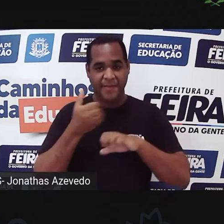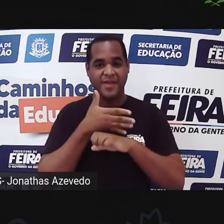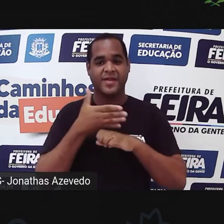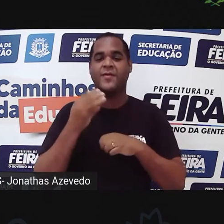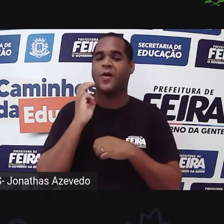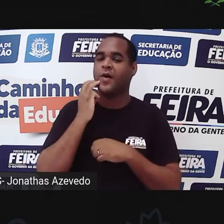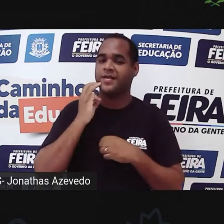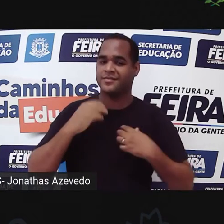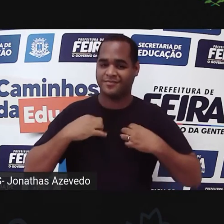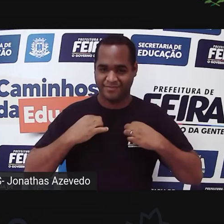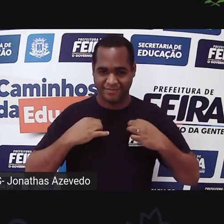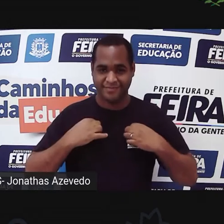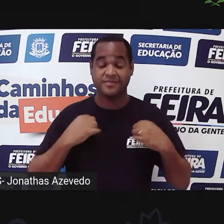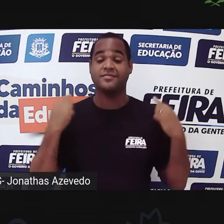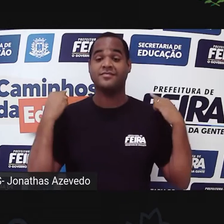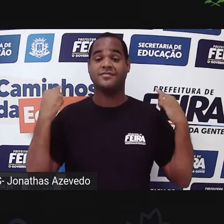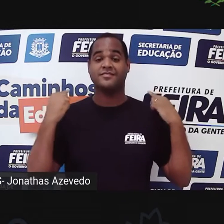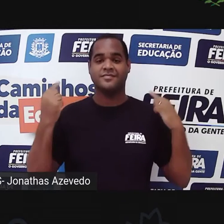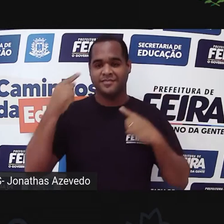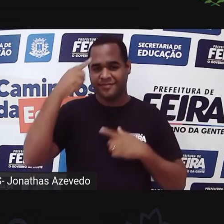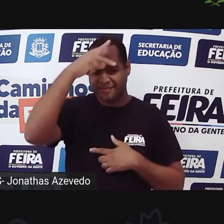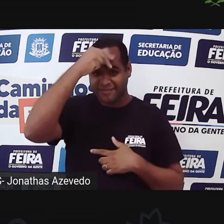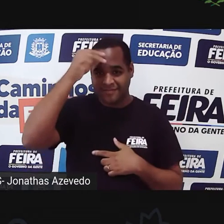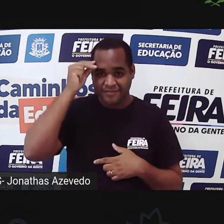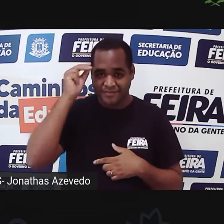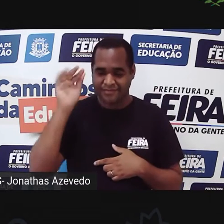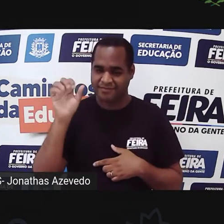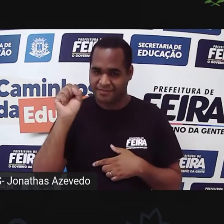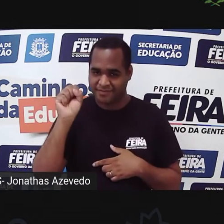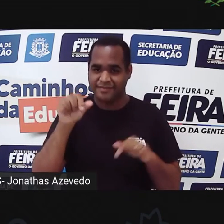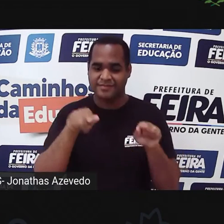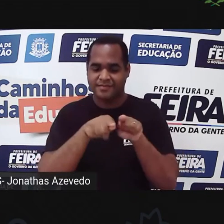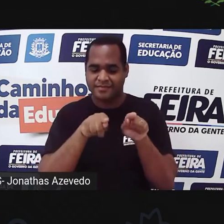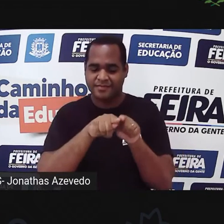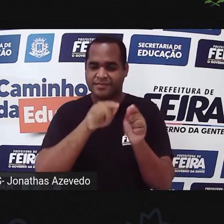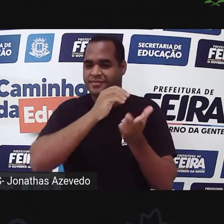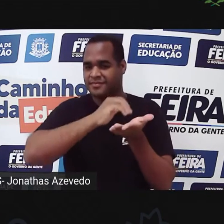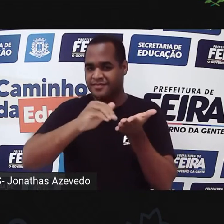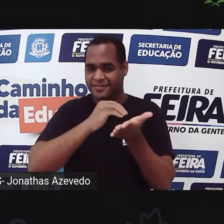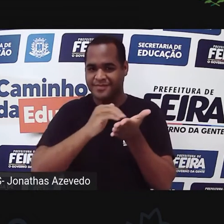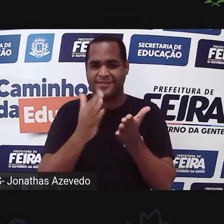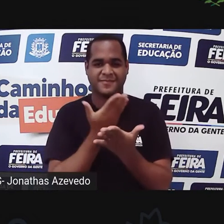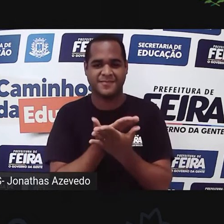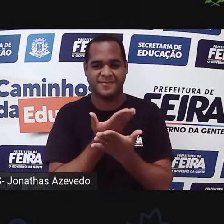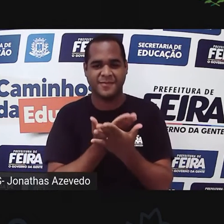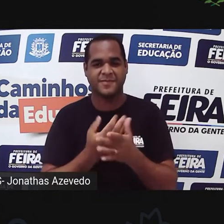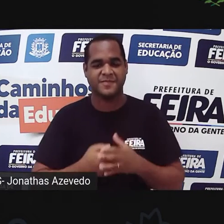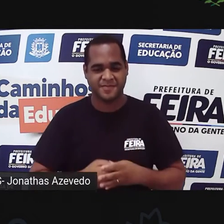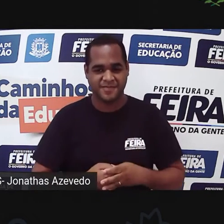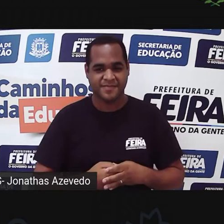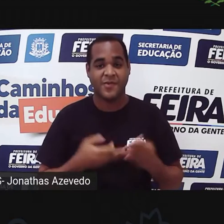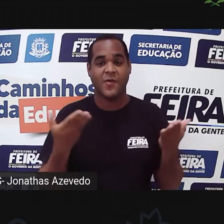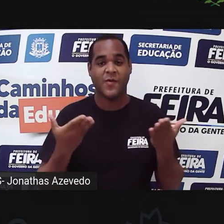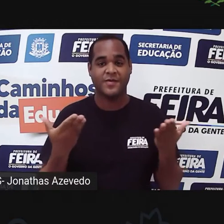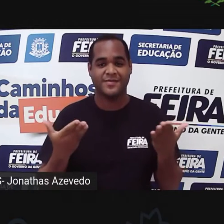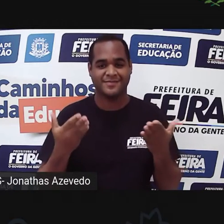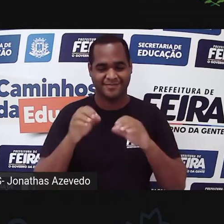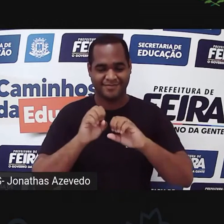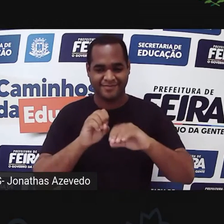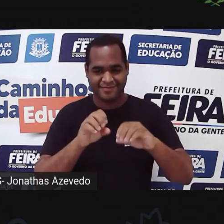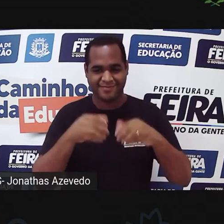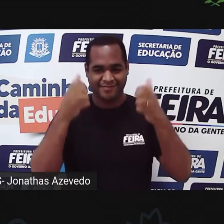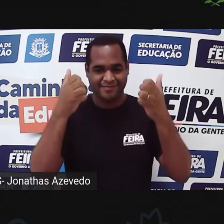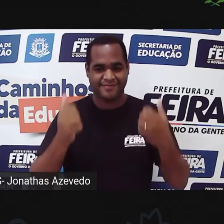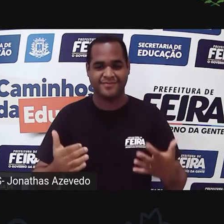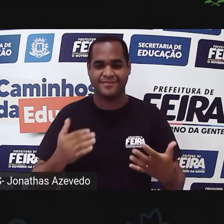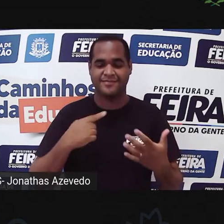baixo. Aqui atrás de mim tem a logo da Prefeitura Municipal de Feira de Santana e da Secretaria Municipal de Educação. E nessa aula de hoje